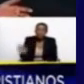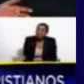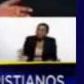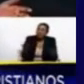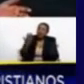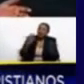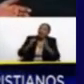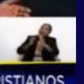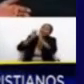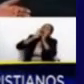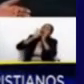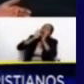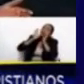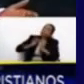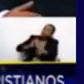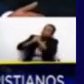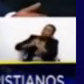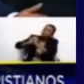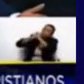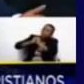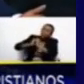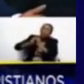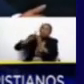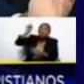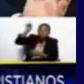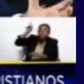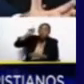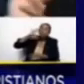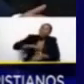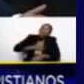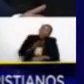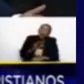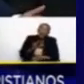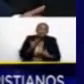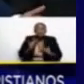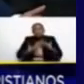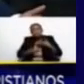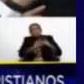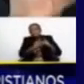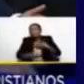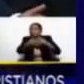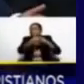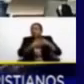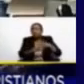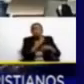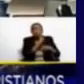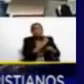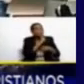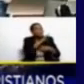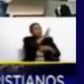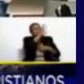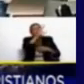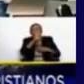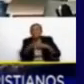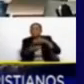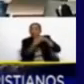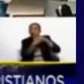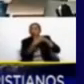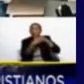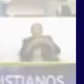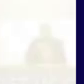um clamor porquee Deus que tamos sanciones bloqueios de todas partes